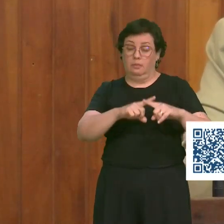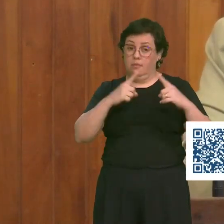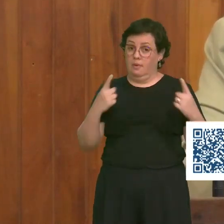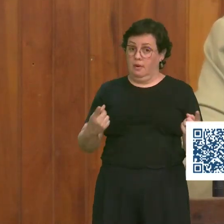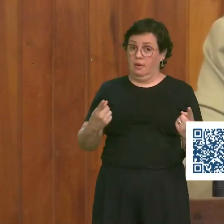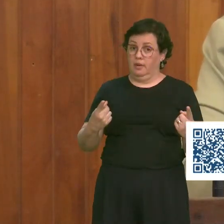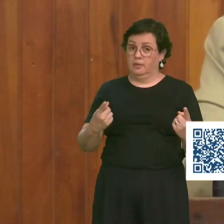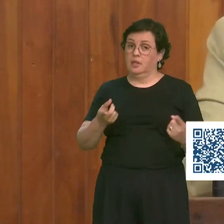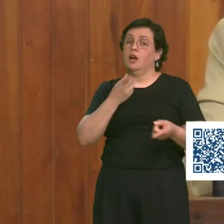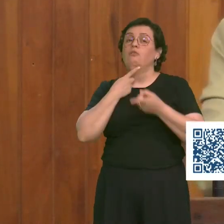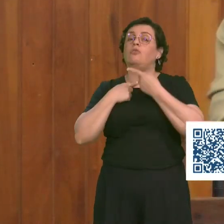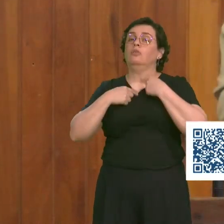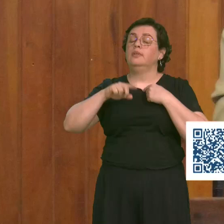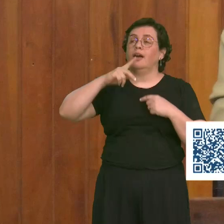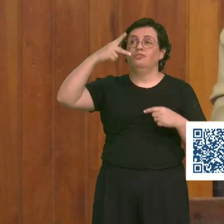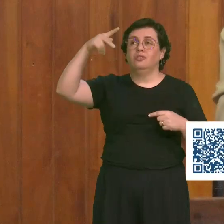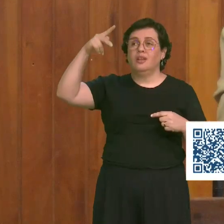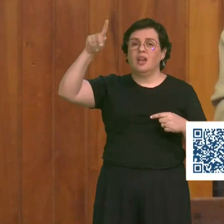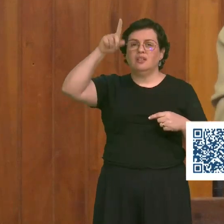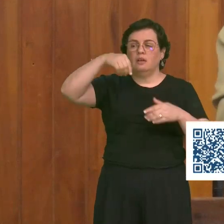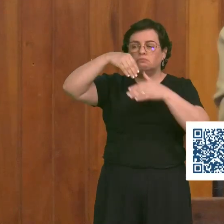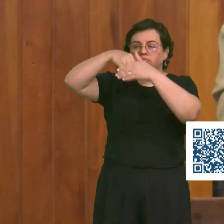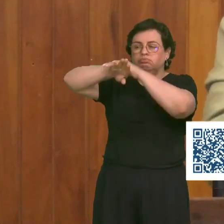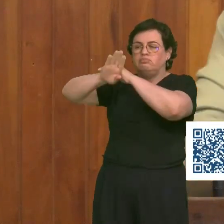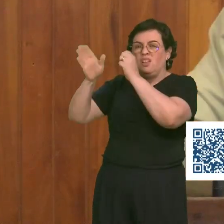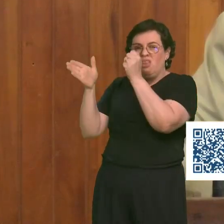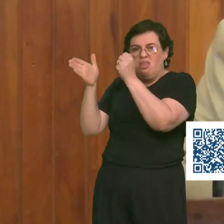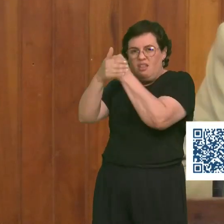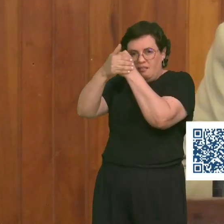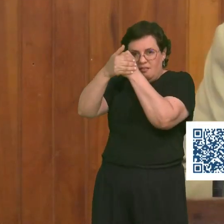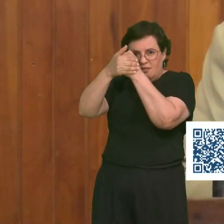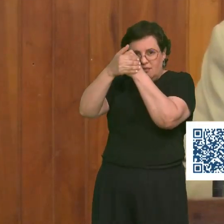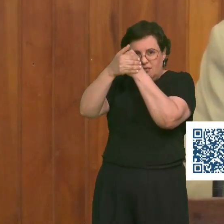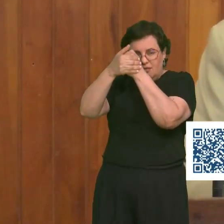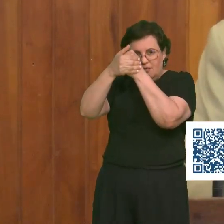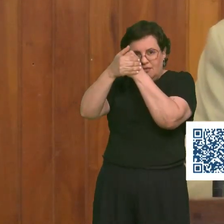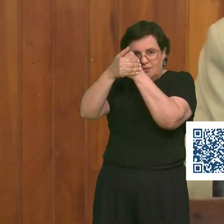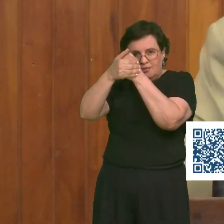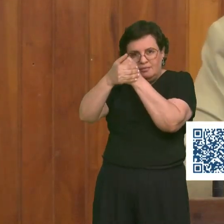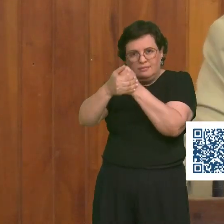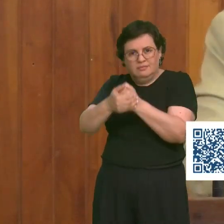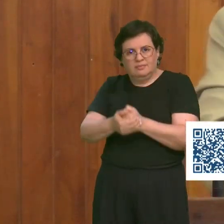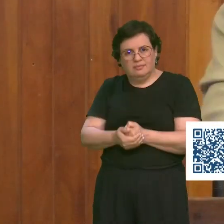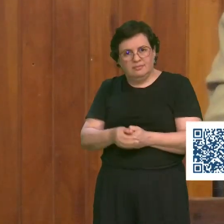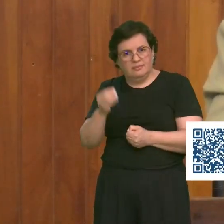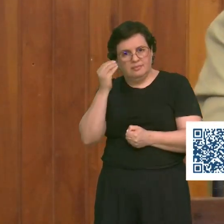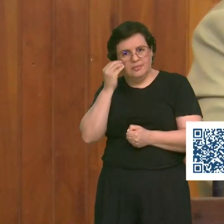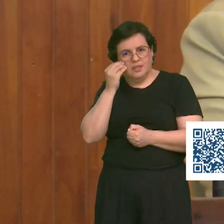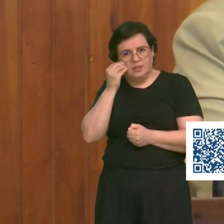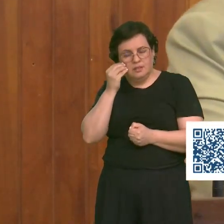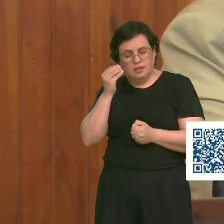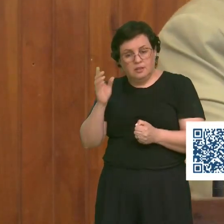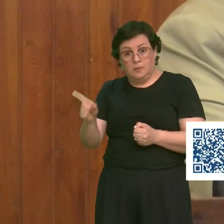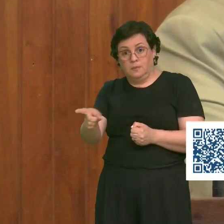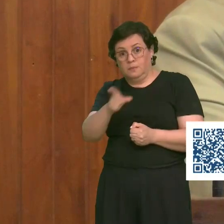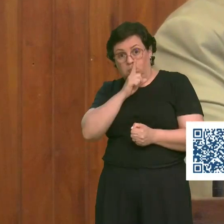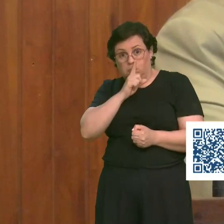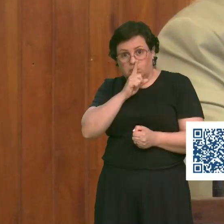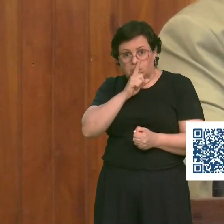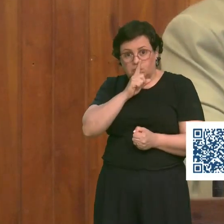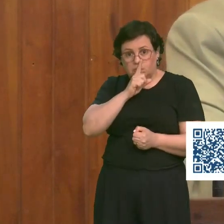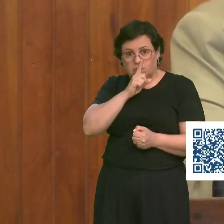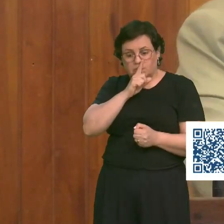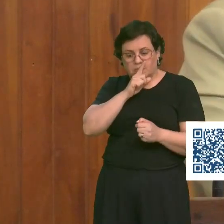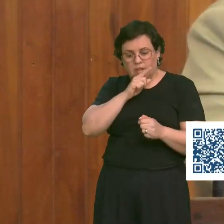a intenção deles era arquivar sepultar nem abrir tentando ser se